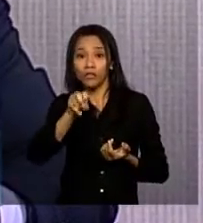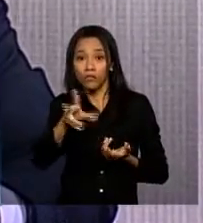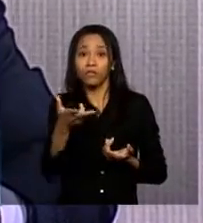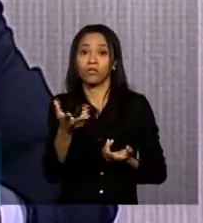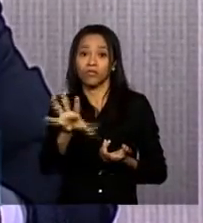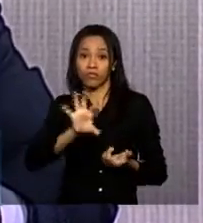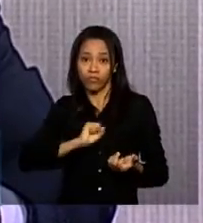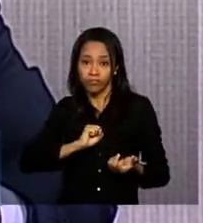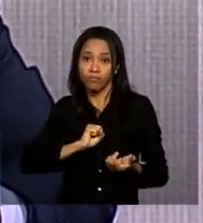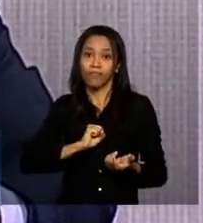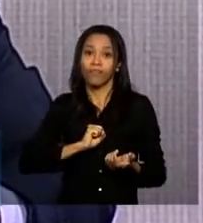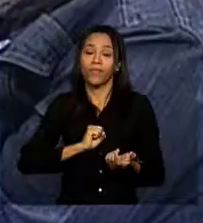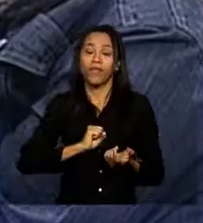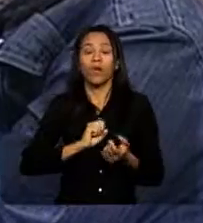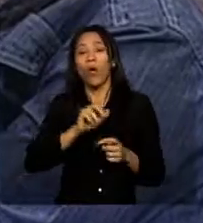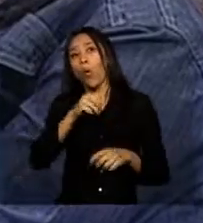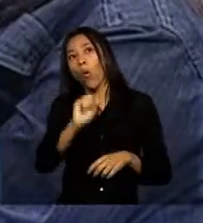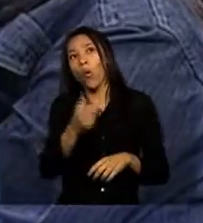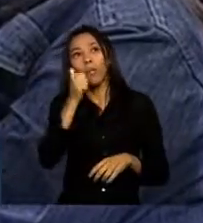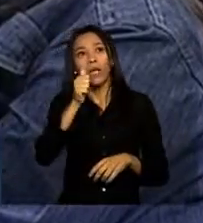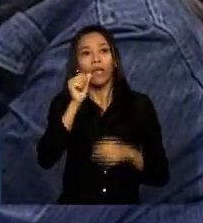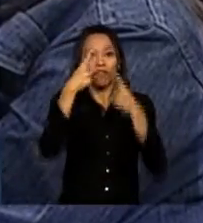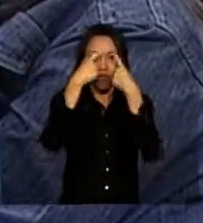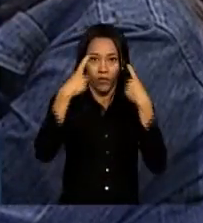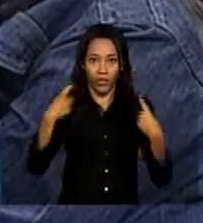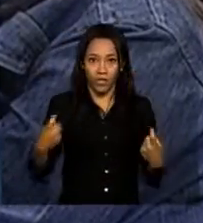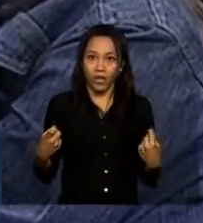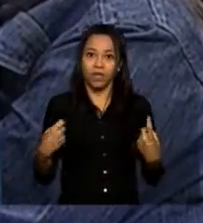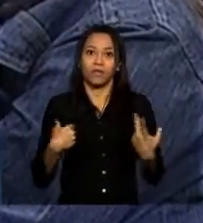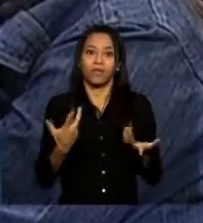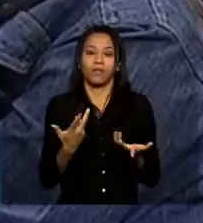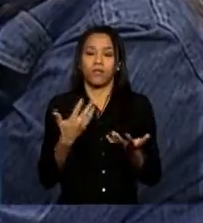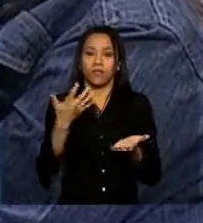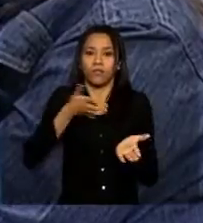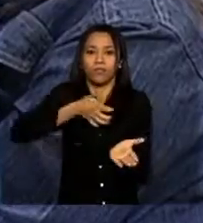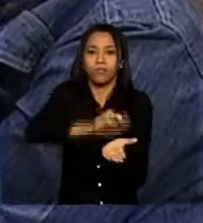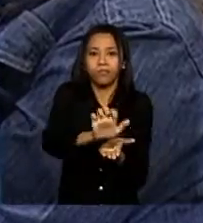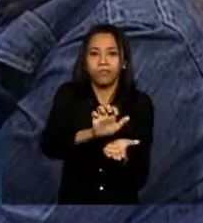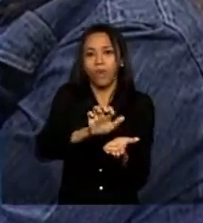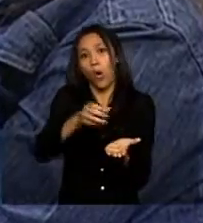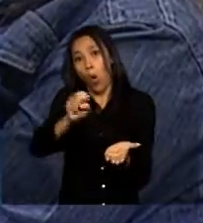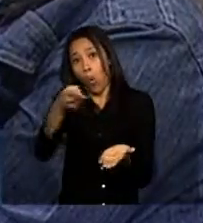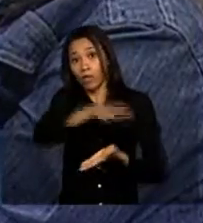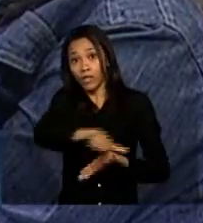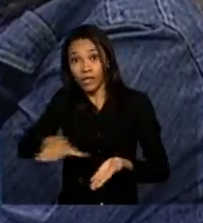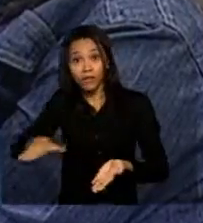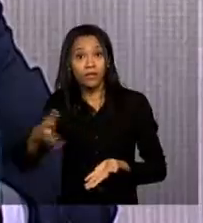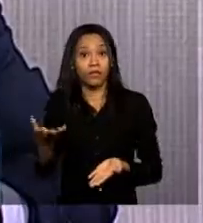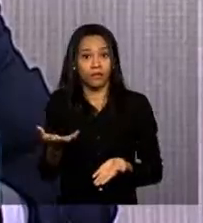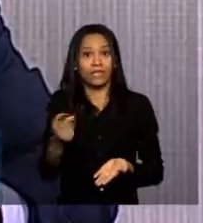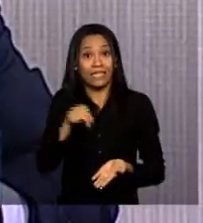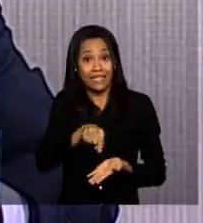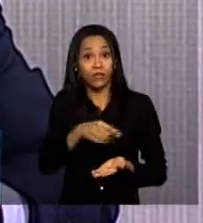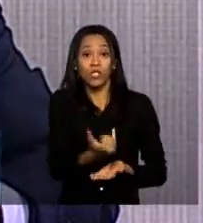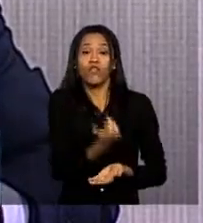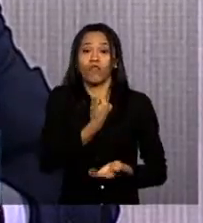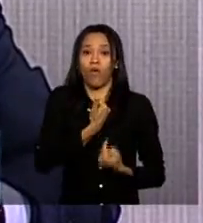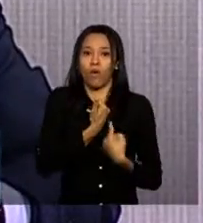que é vítima de violência sexual ou a criança que é vítima de violência sexual. Entretanto, nós não